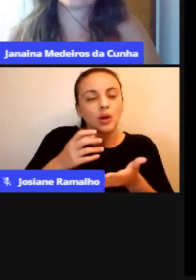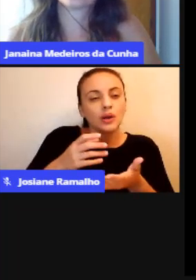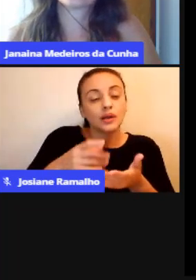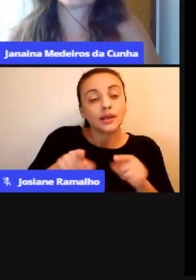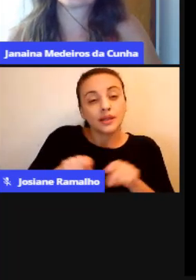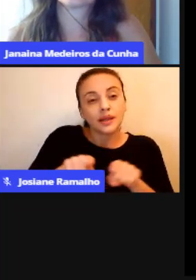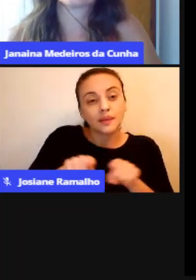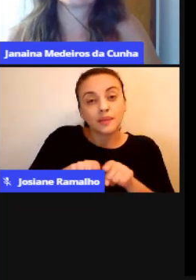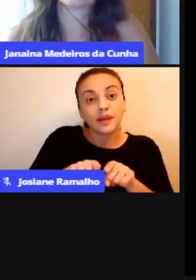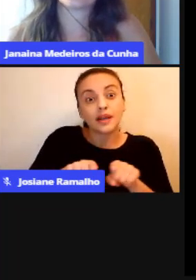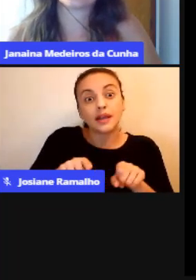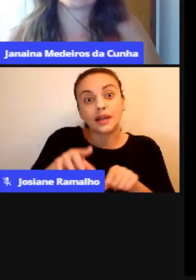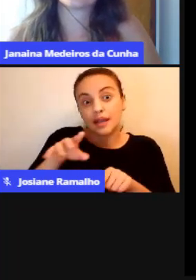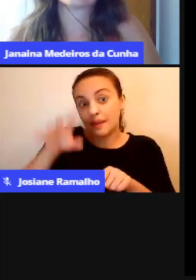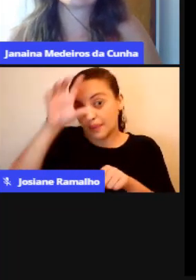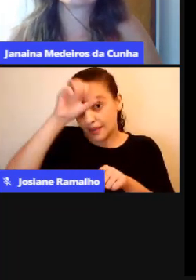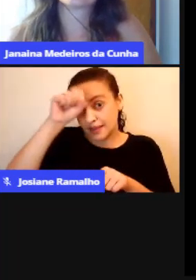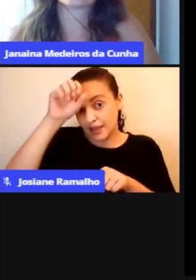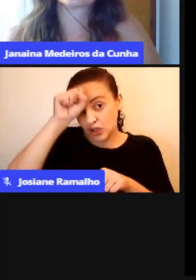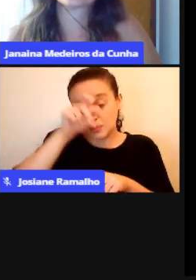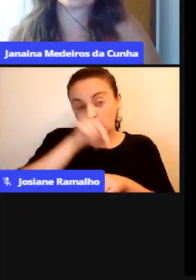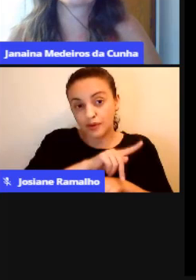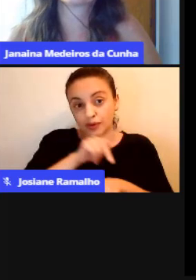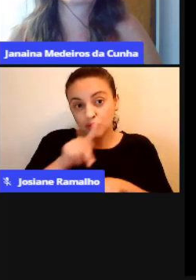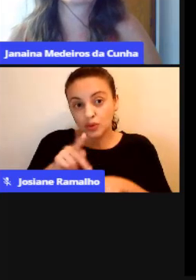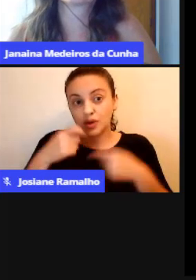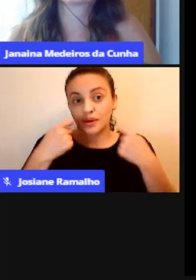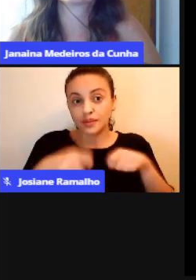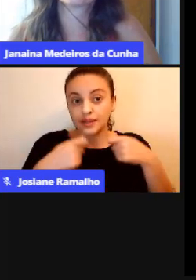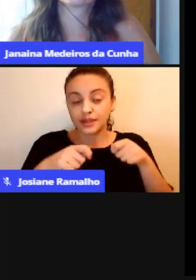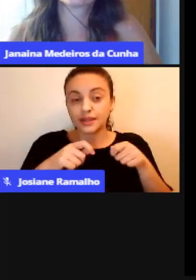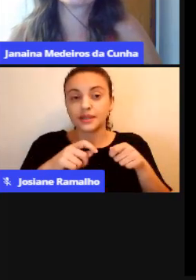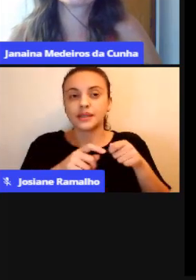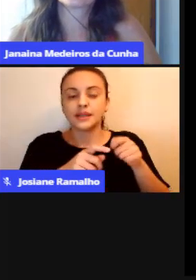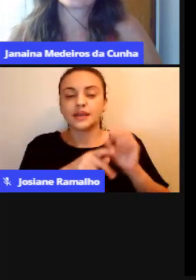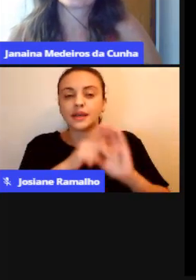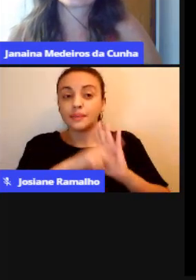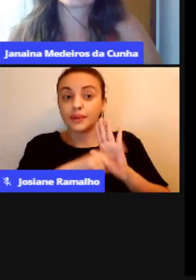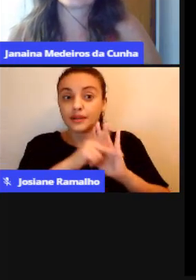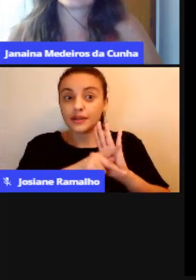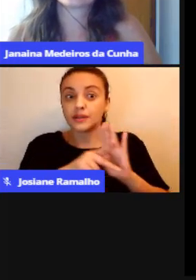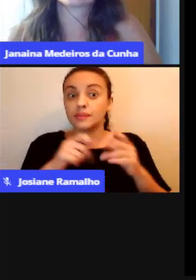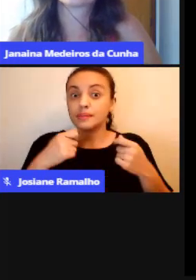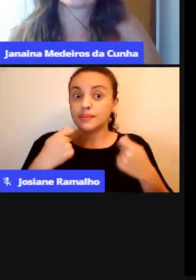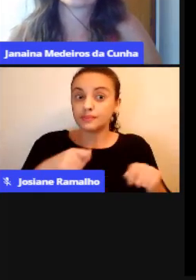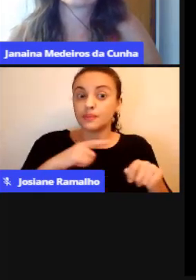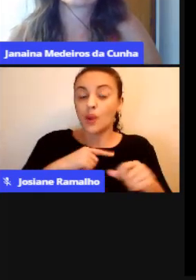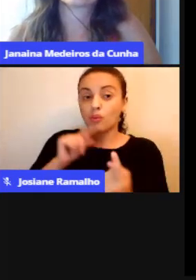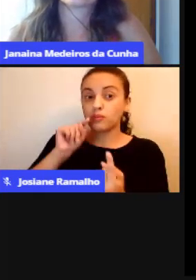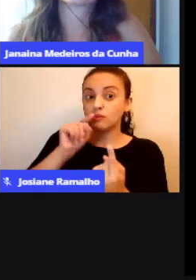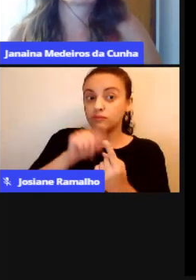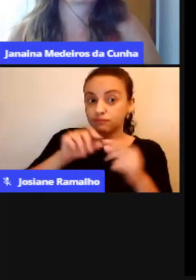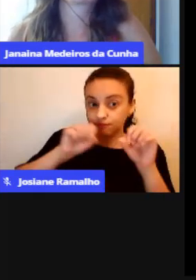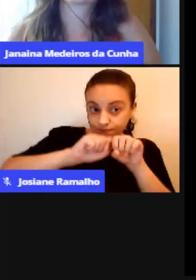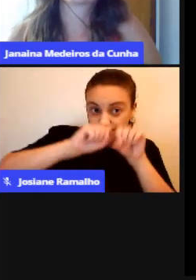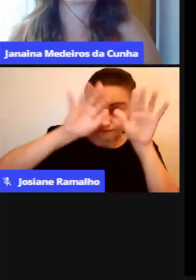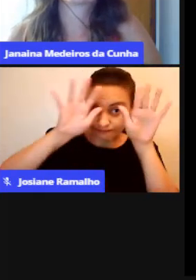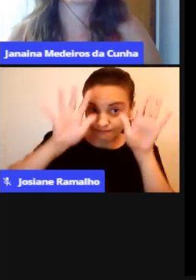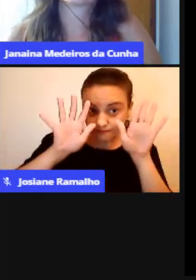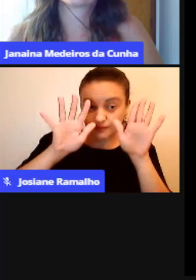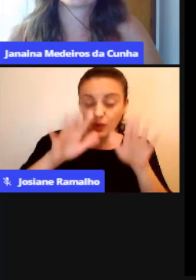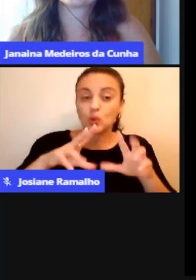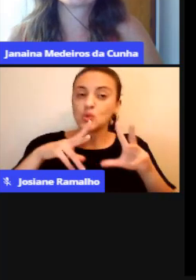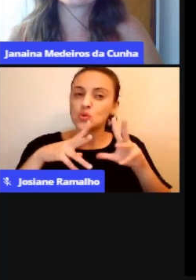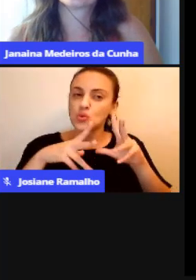aprendizado para o professor também, né? E deve ser planejado e ter bastante objetivos claros, né? Tudo